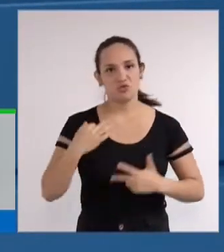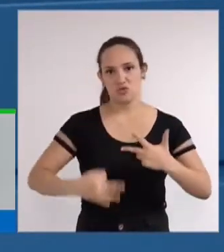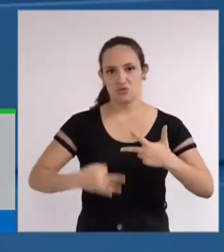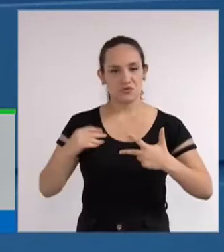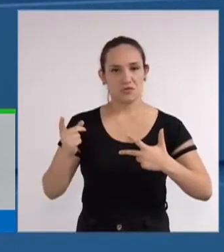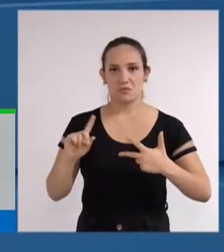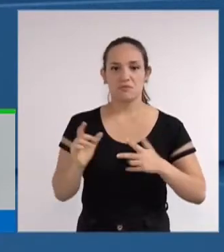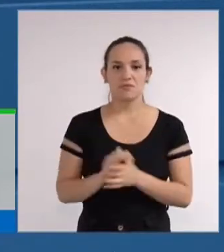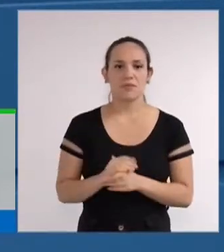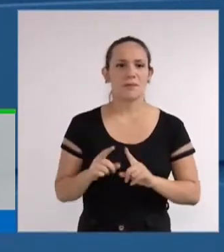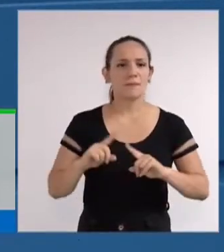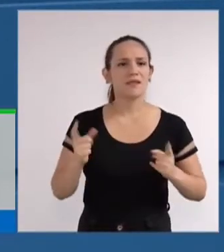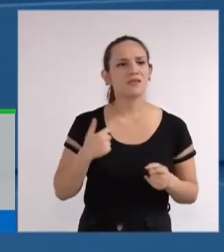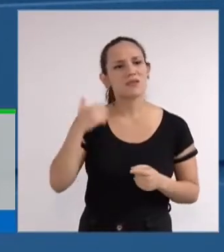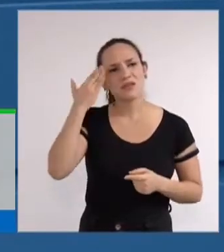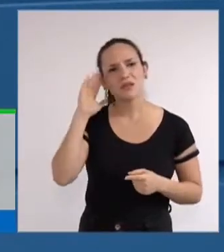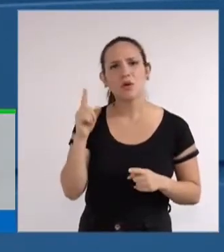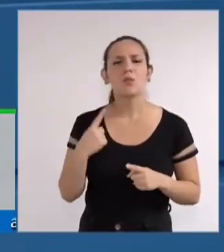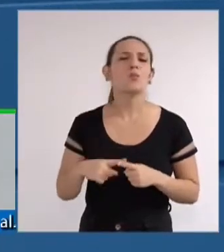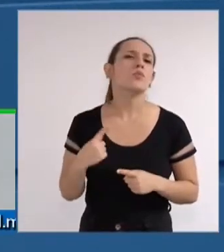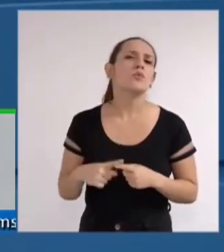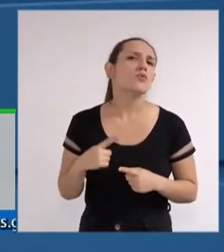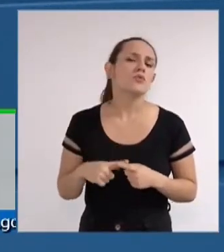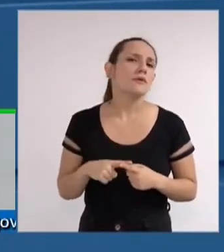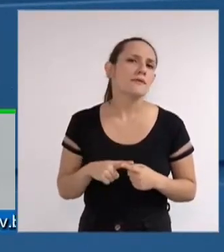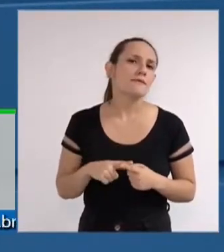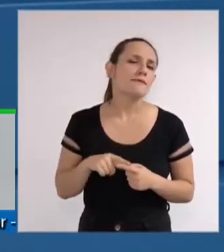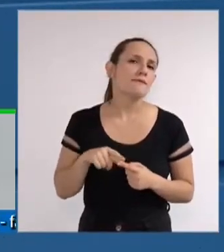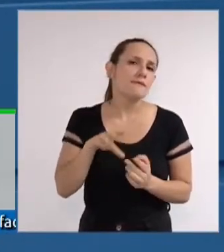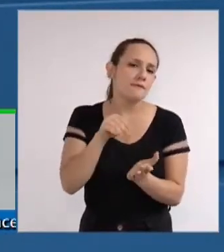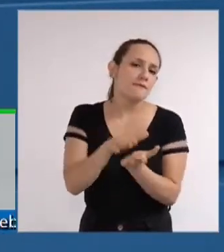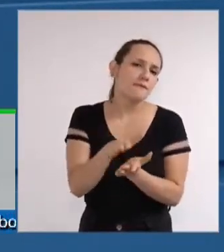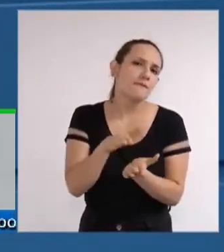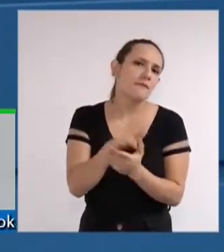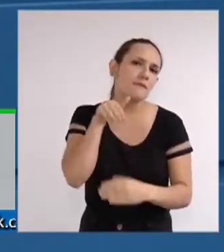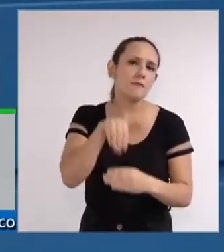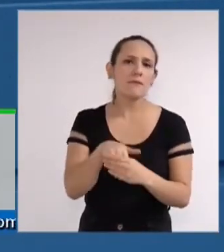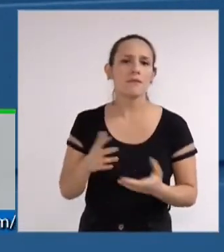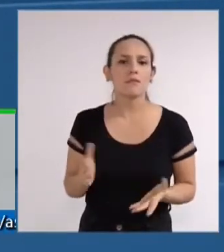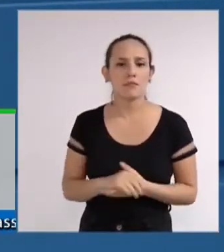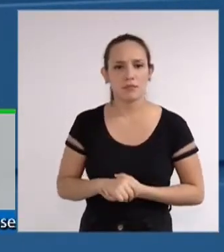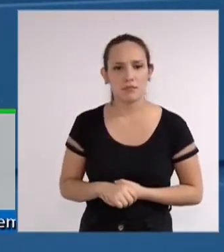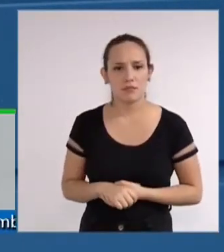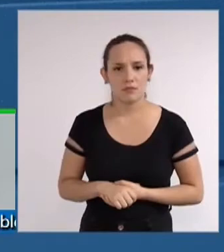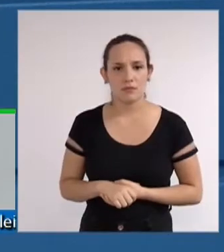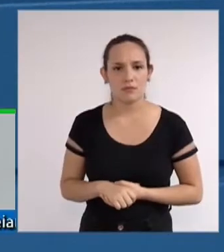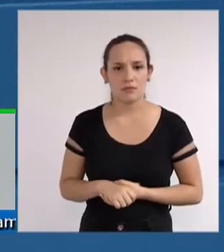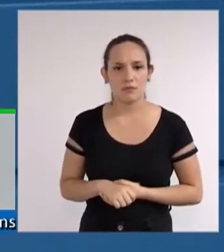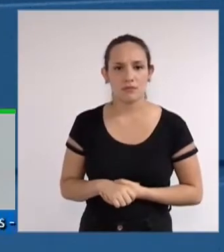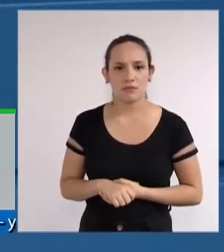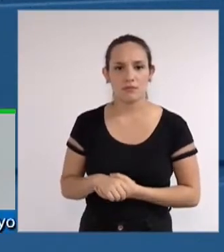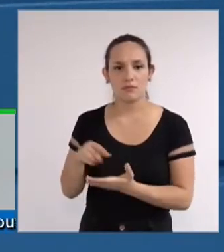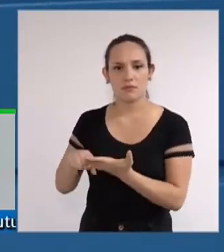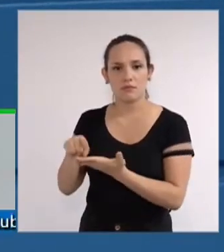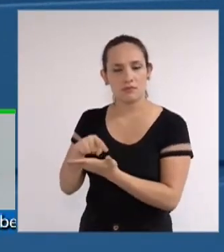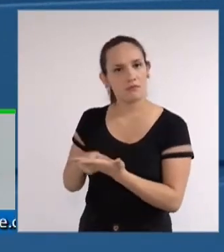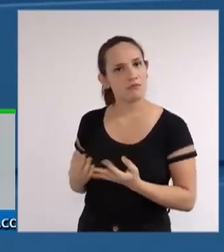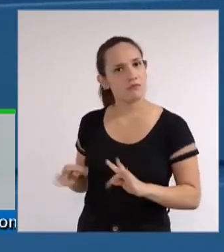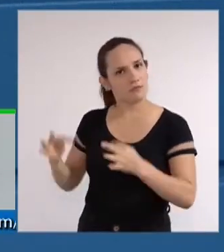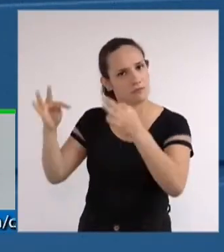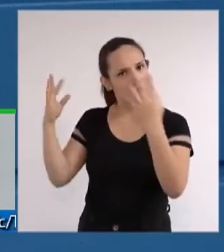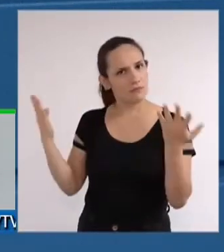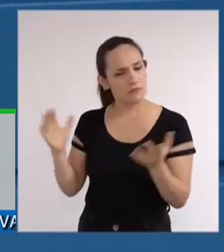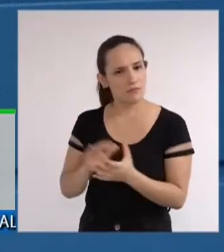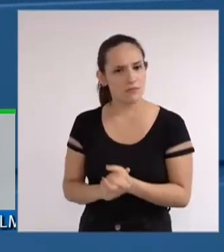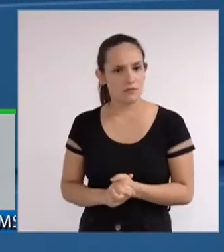eu não vejo problema nenhum em termos o voto impresso e o voto digital da urna.